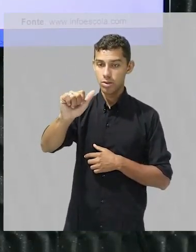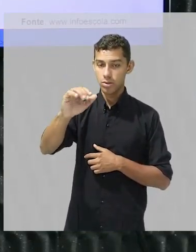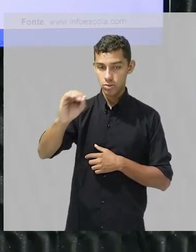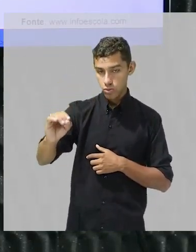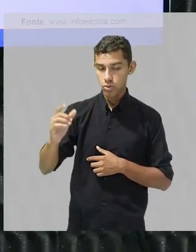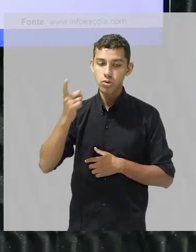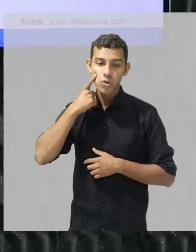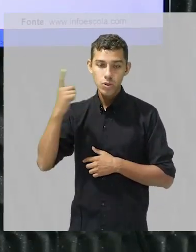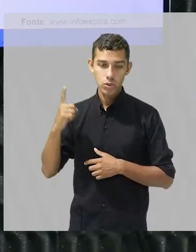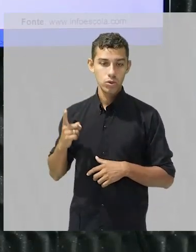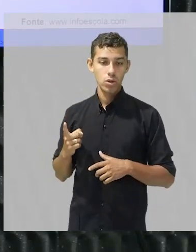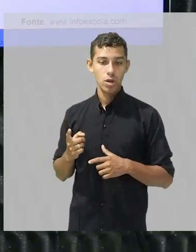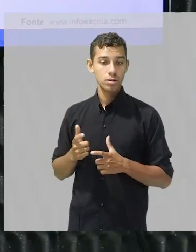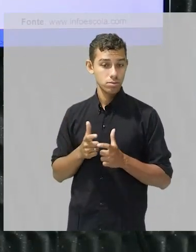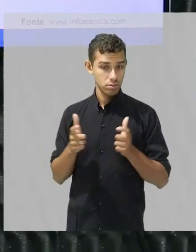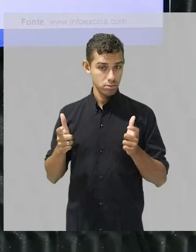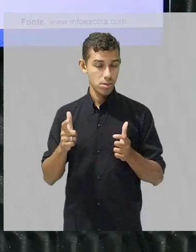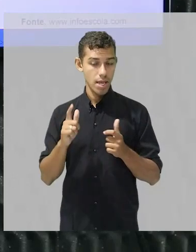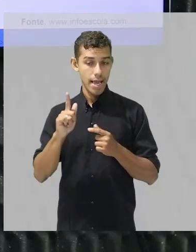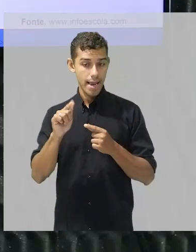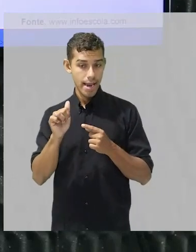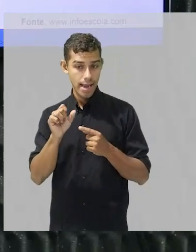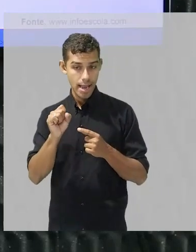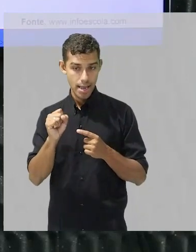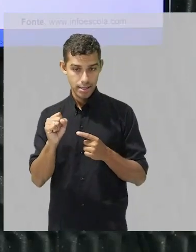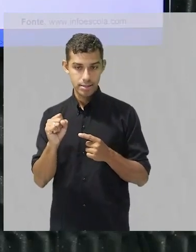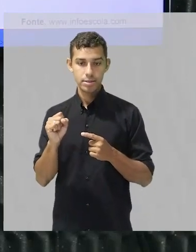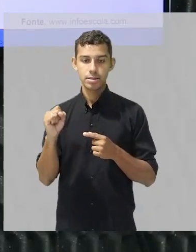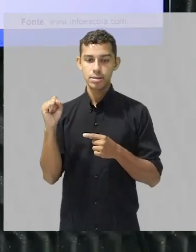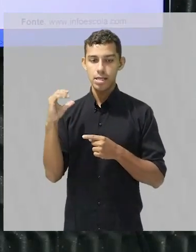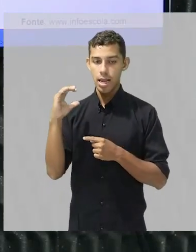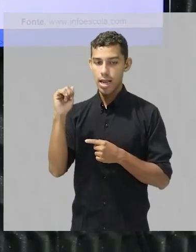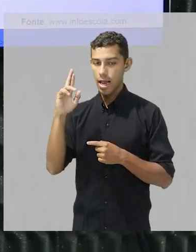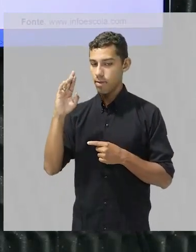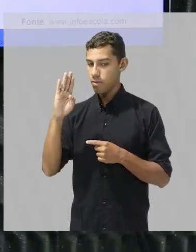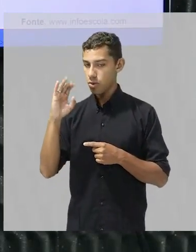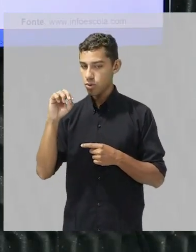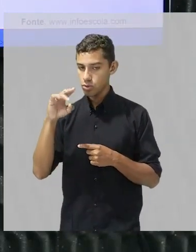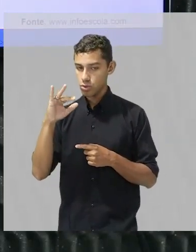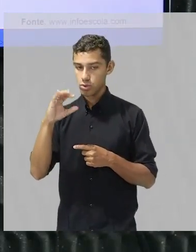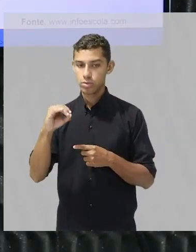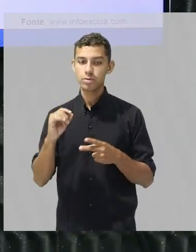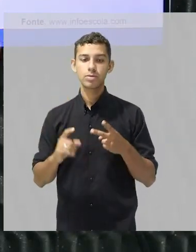em gás carbônico, tá? Onde você está vendo pintado de vermelho aqui,